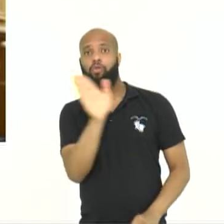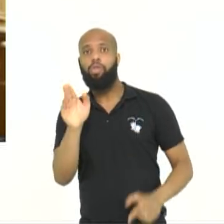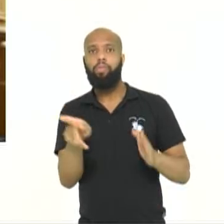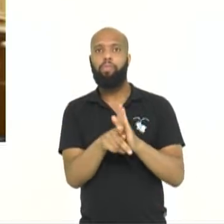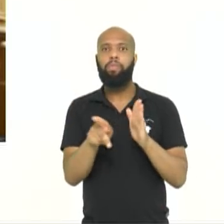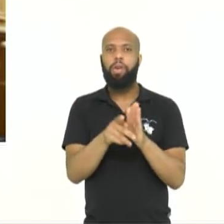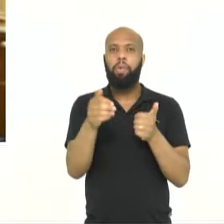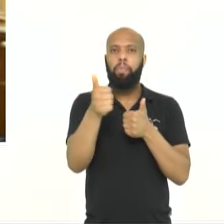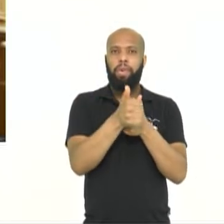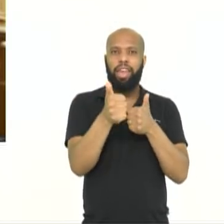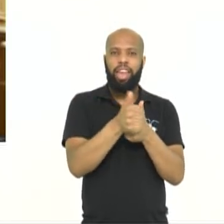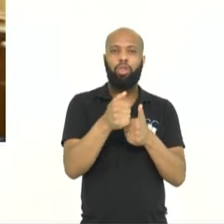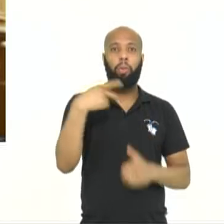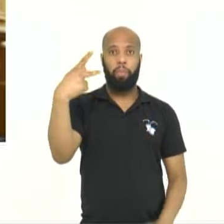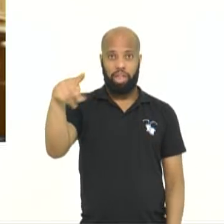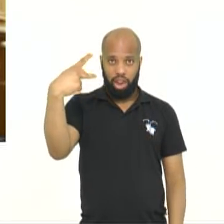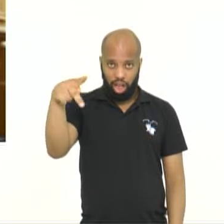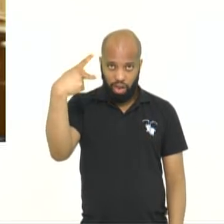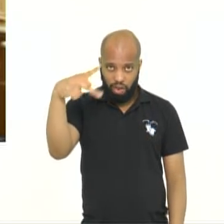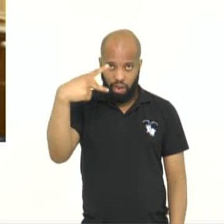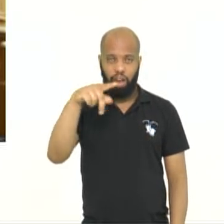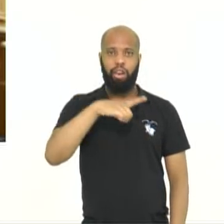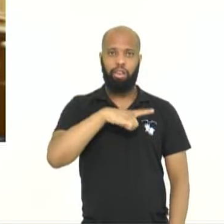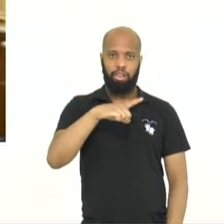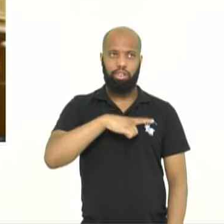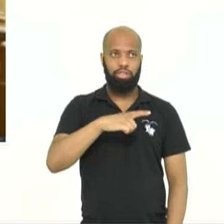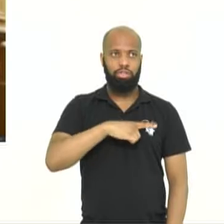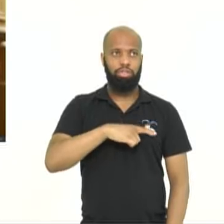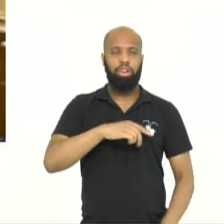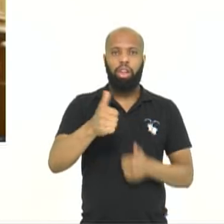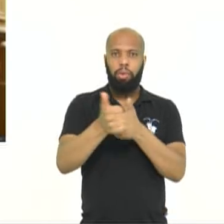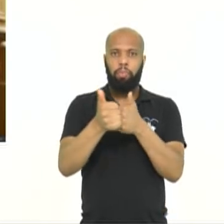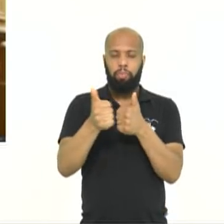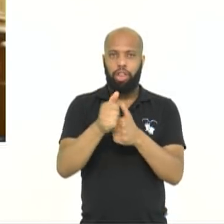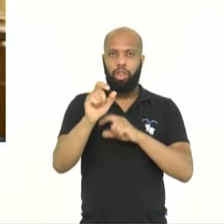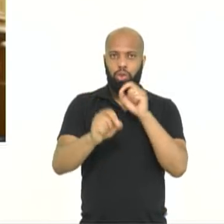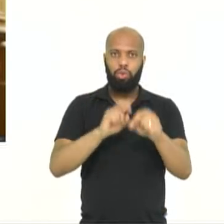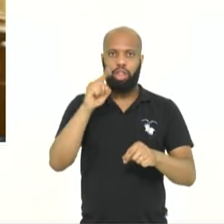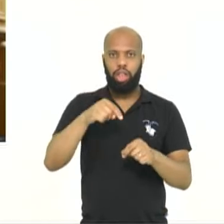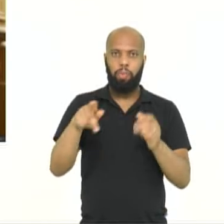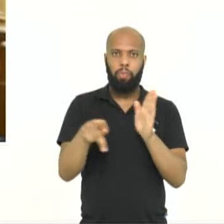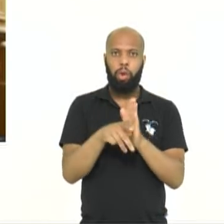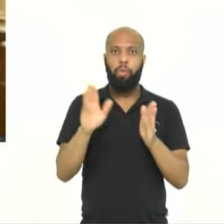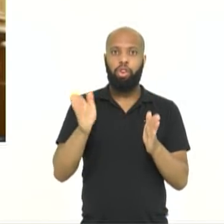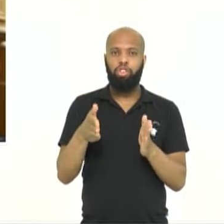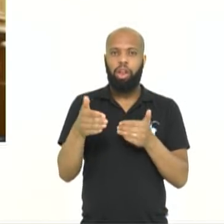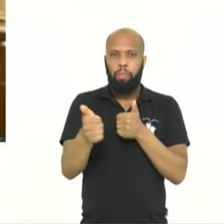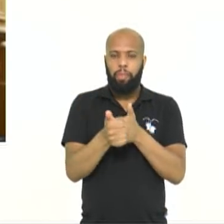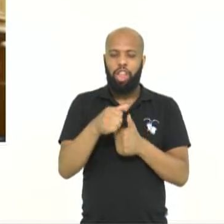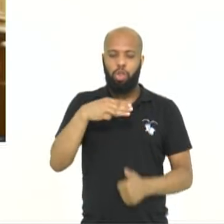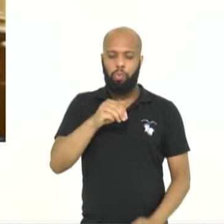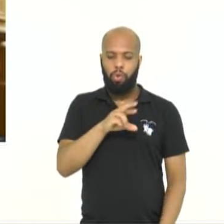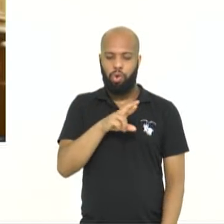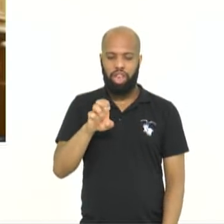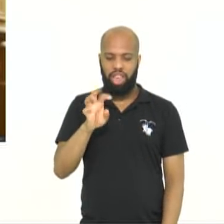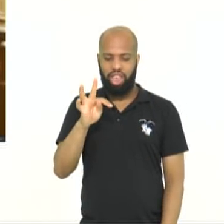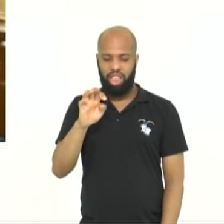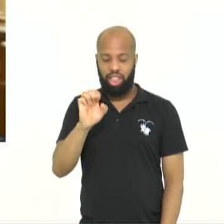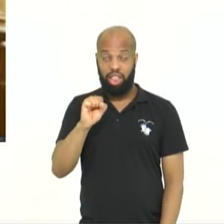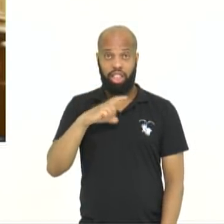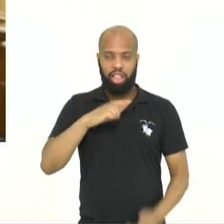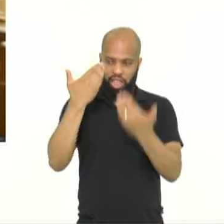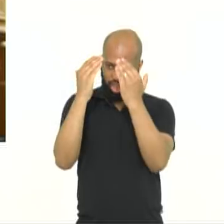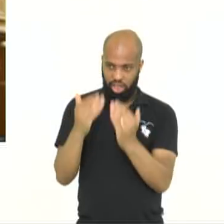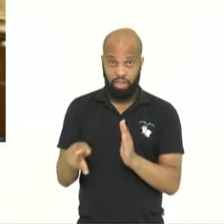lá do município de Piraquara, nos contrafortes, na divisa com o município de Morretes. Foram feitas análises da água,